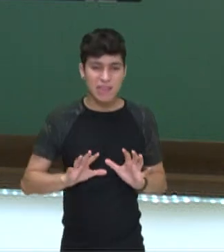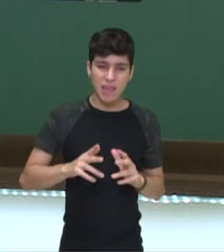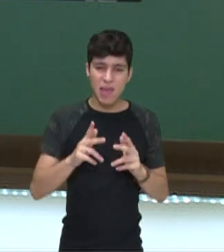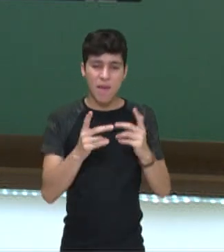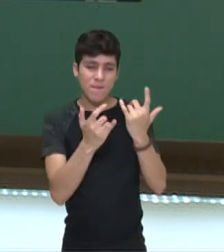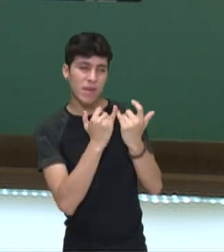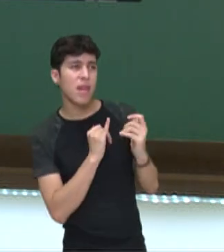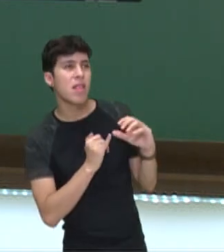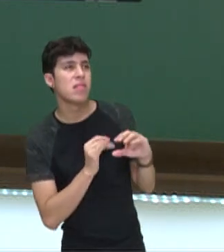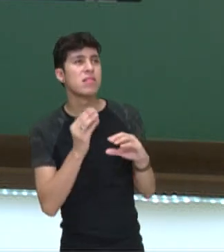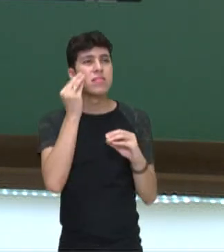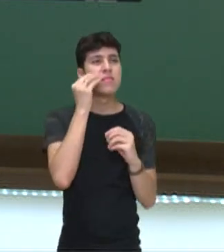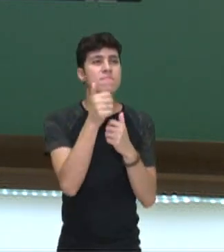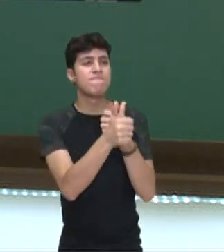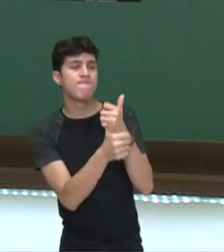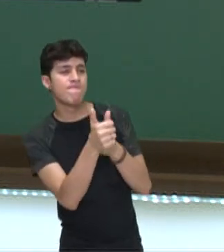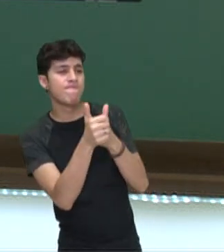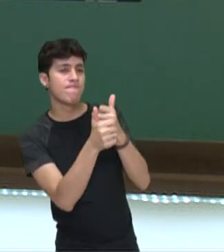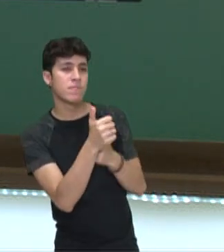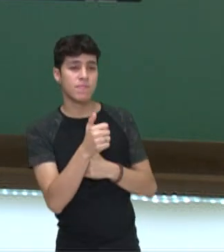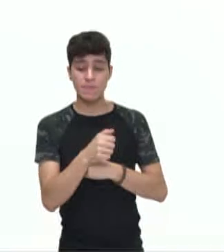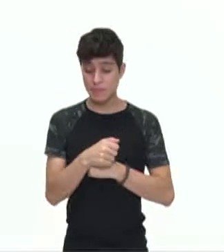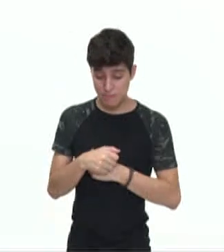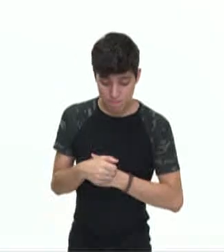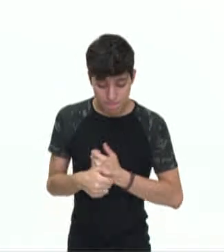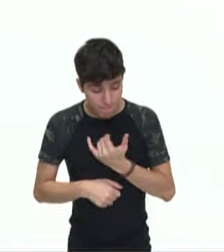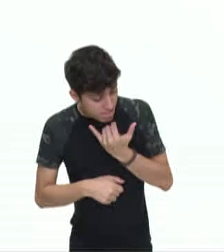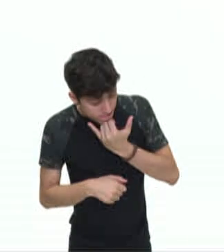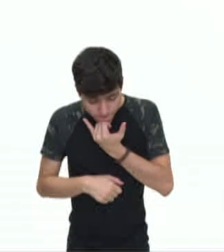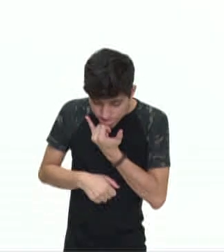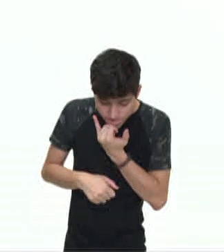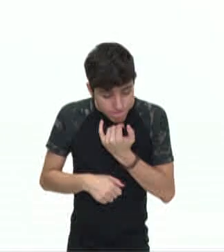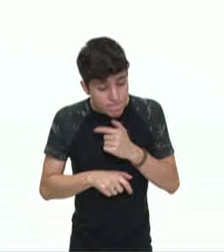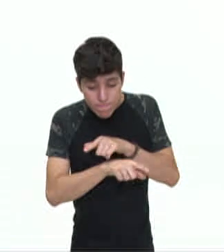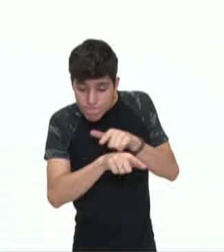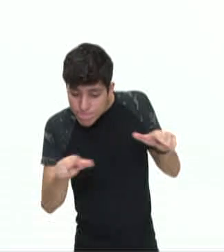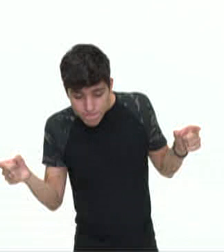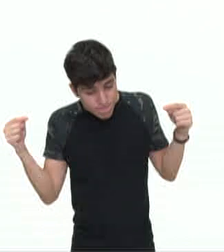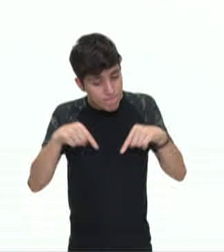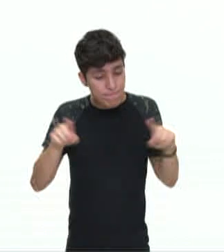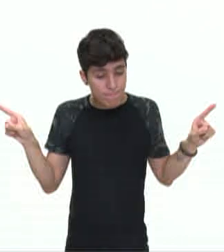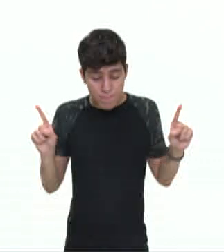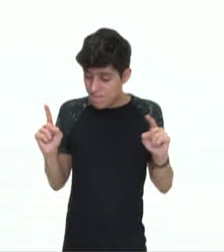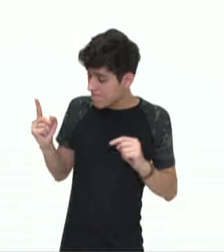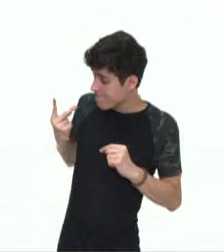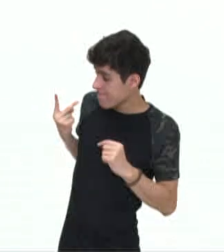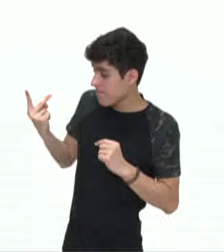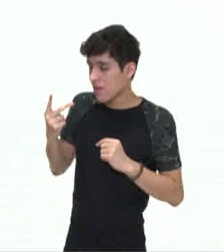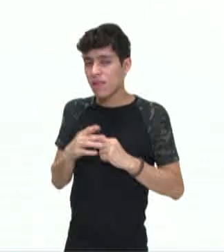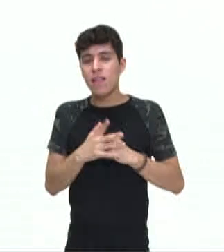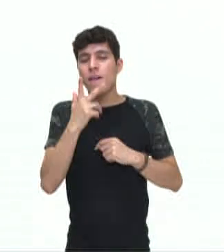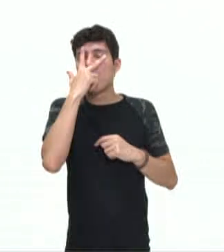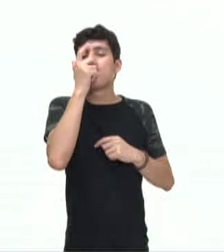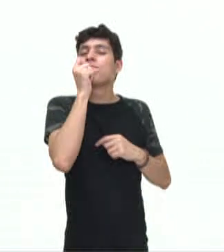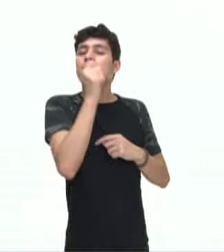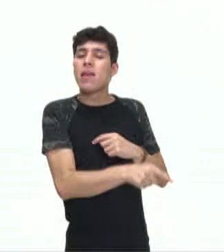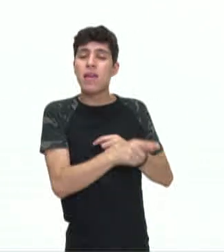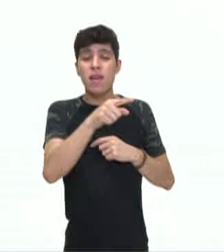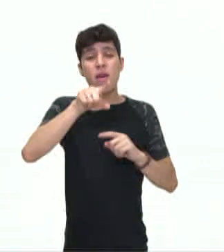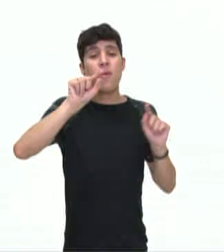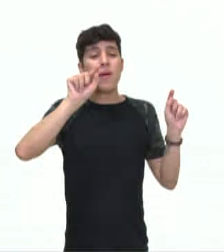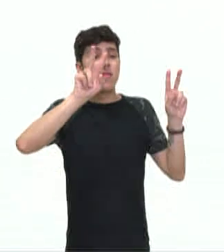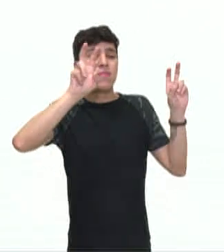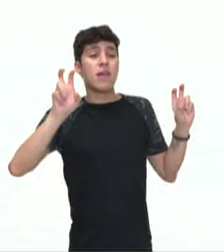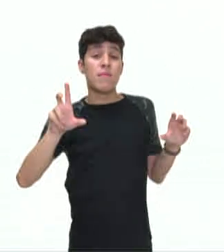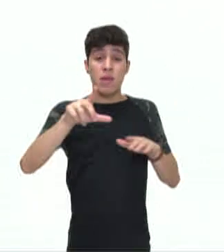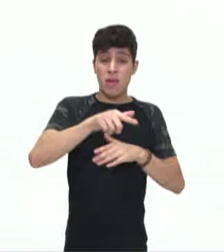tentando chegar nessa cadeira. E ele avisa, aqui não sobe mais ninguém. Então, essa charge satiriza o fato da cadeira